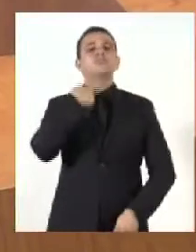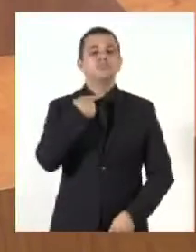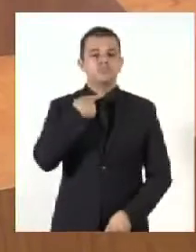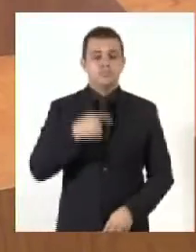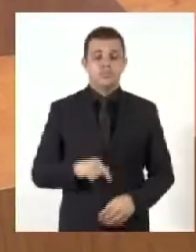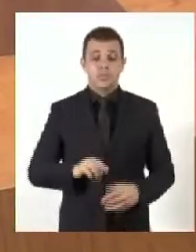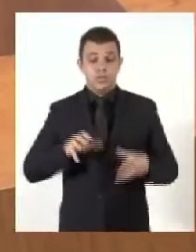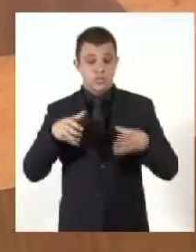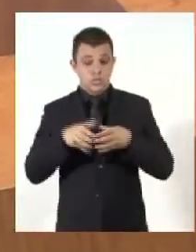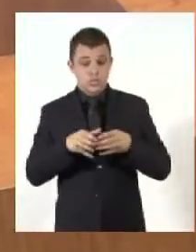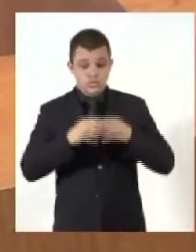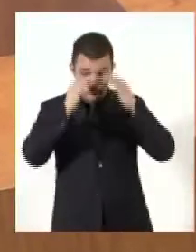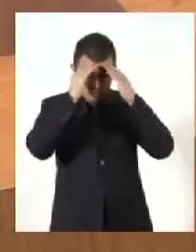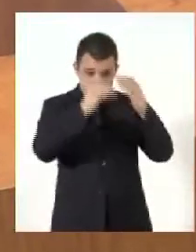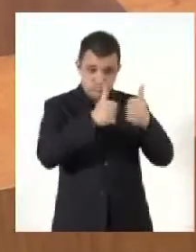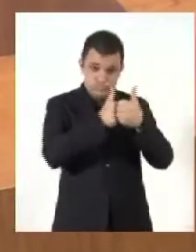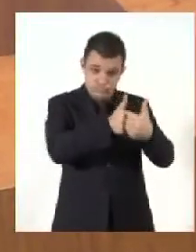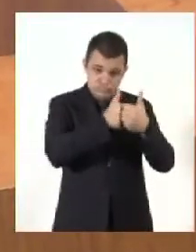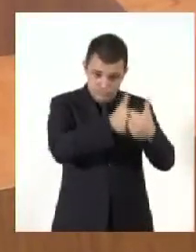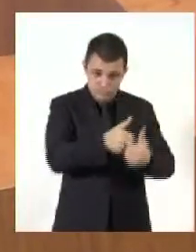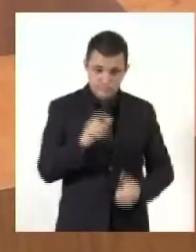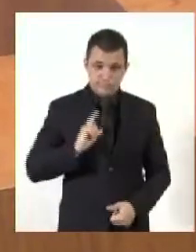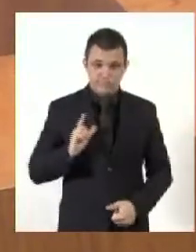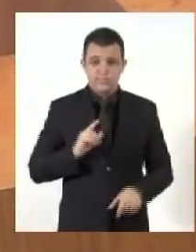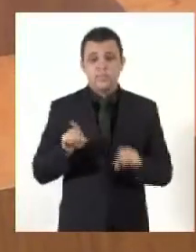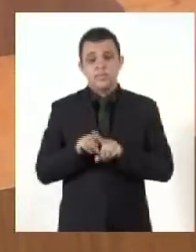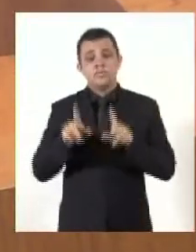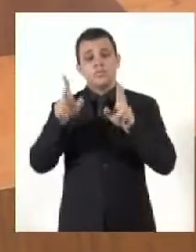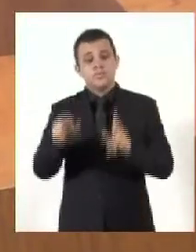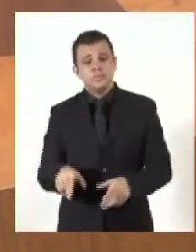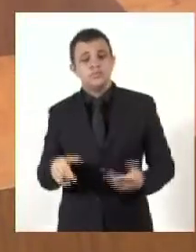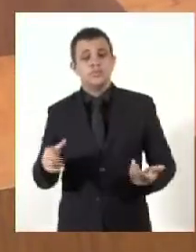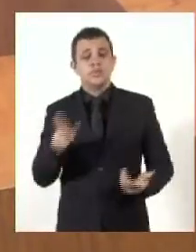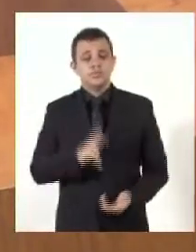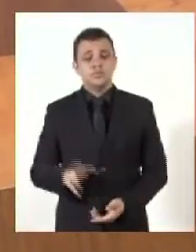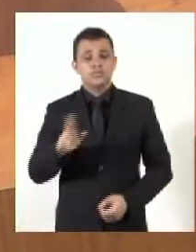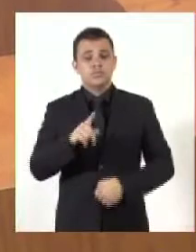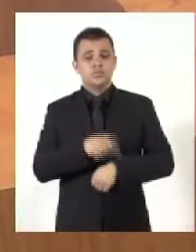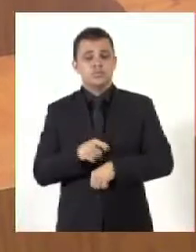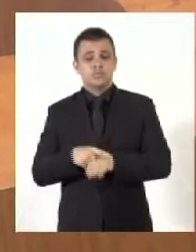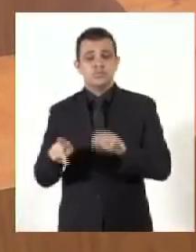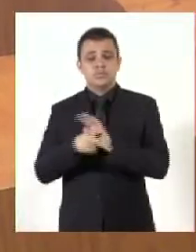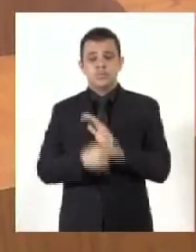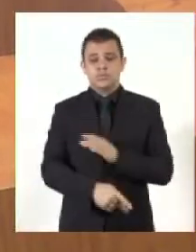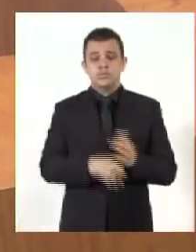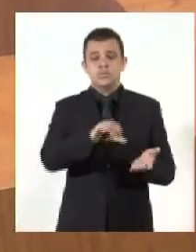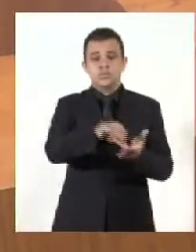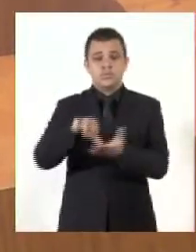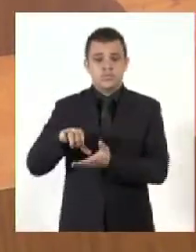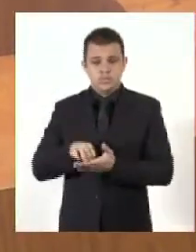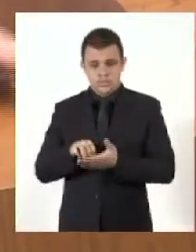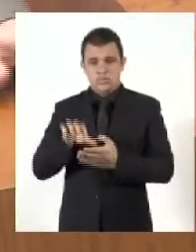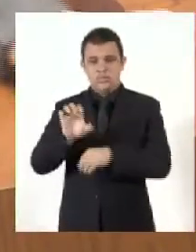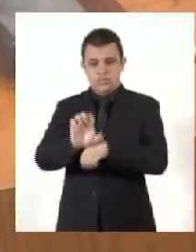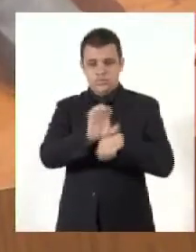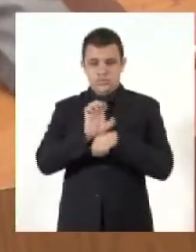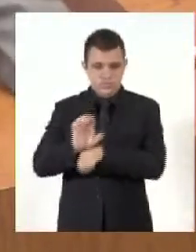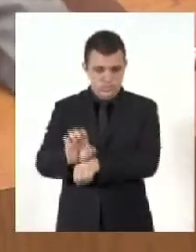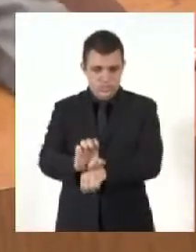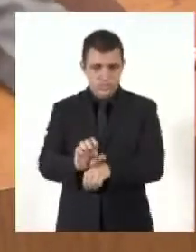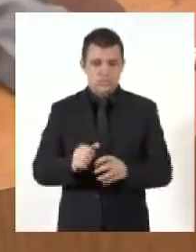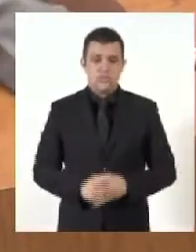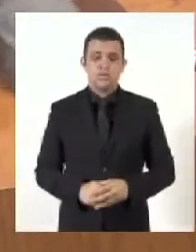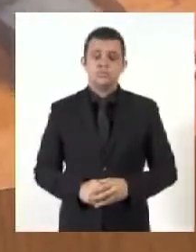federação, como também vão a reboque das federações estaduais. Embora seja a razão de ser do